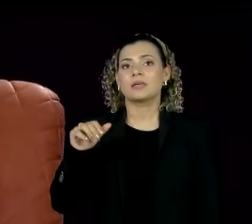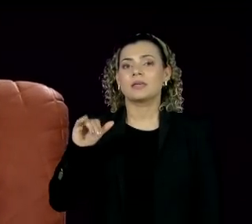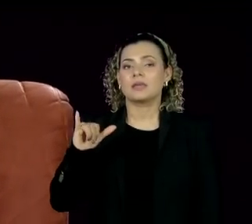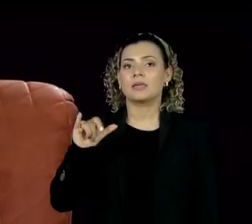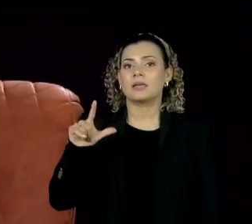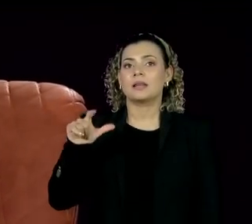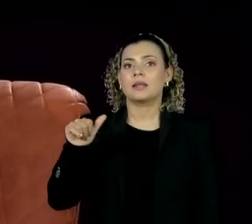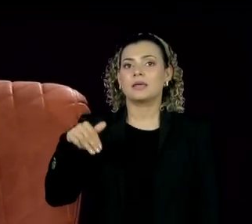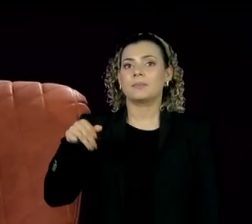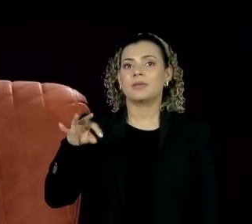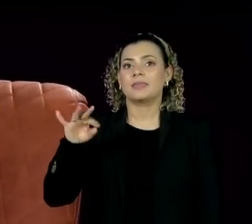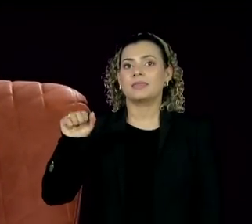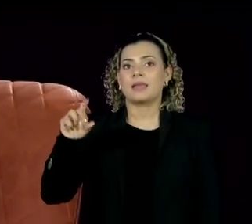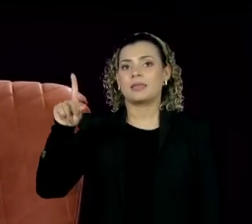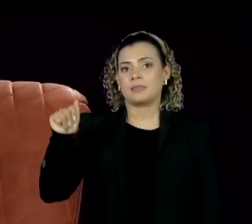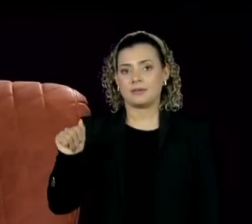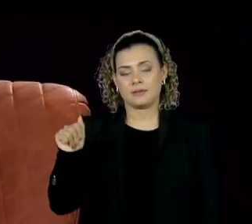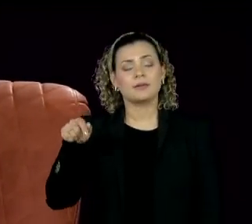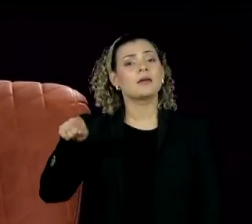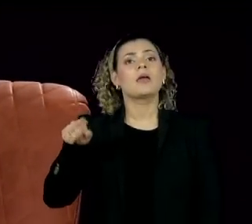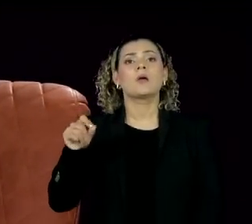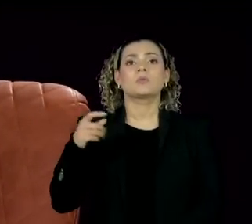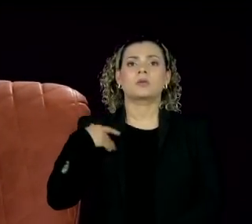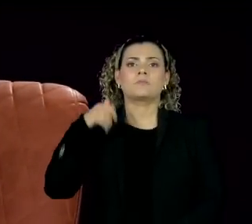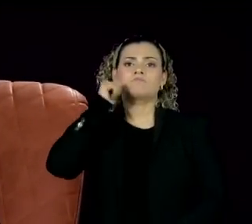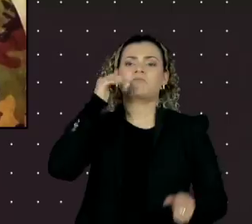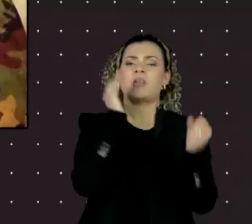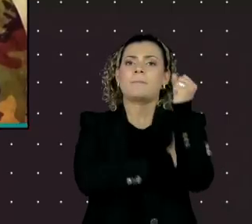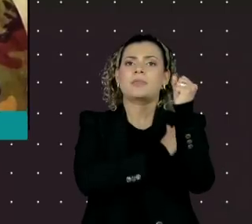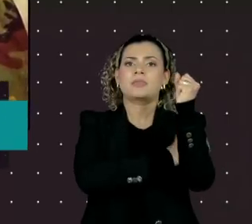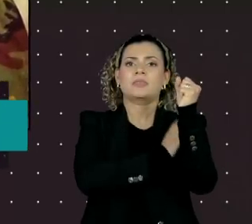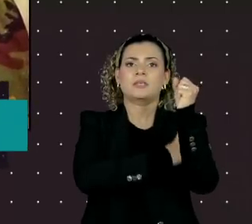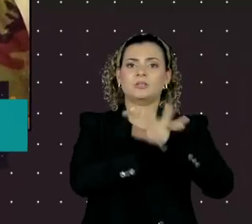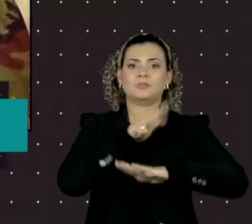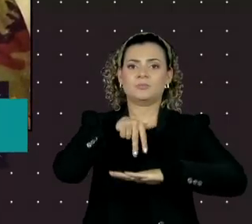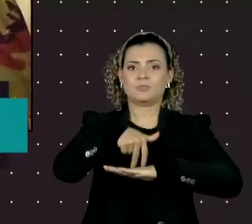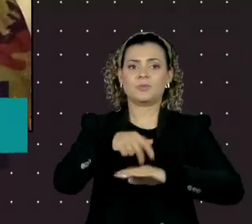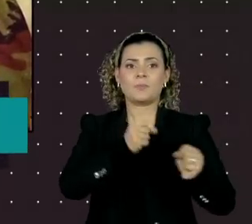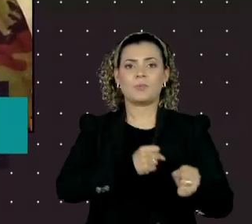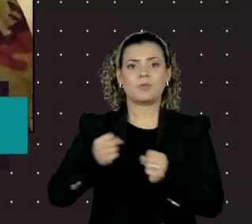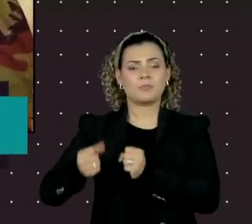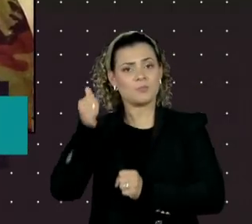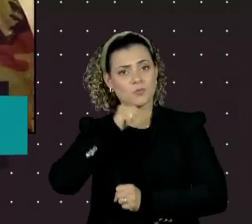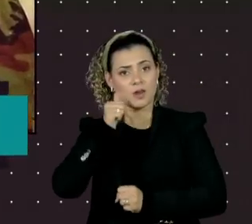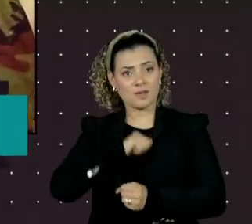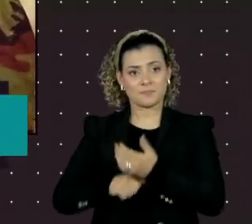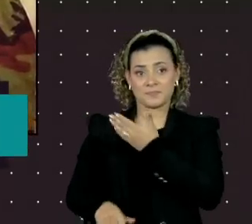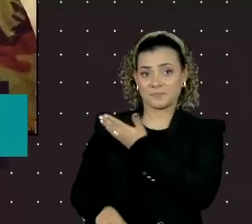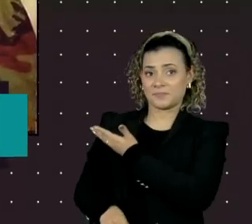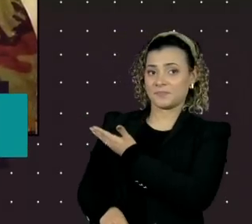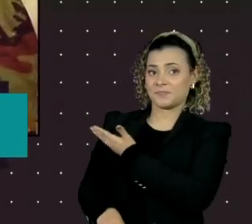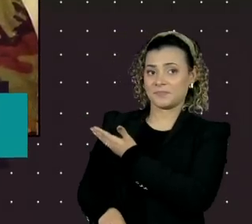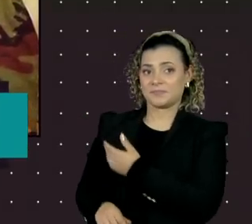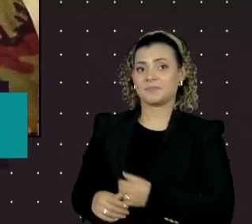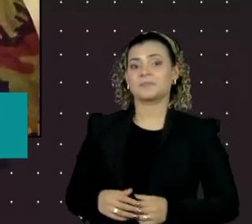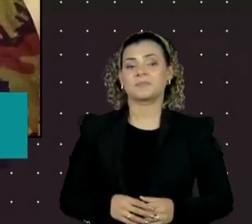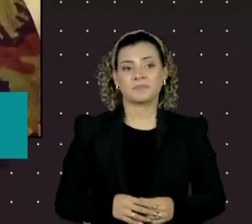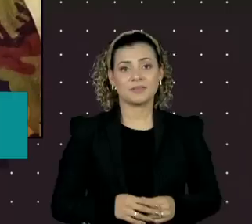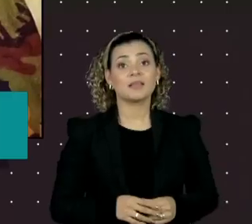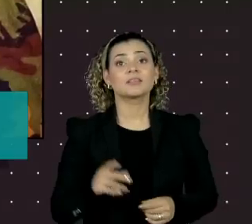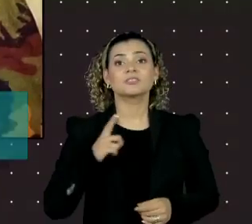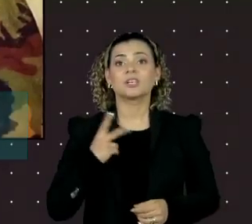né, super precursora, né, do feminismo, do empoderamento da mulher, né, com a Andréa Beltrão ali com